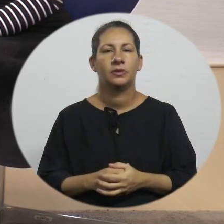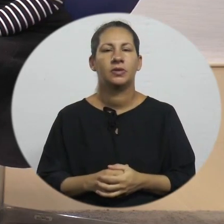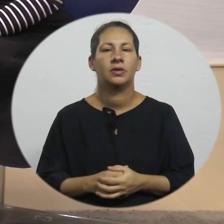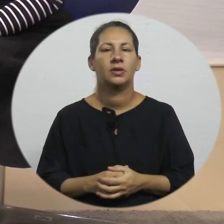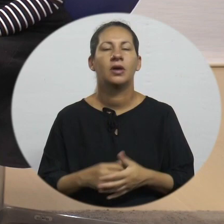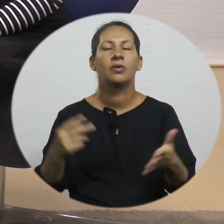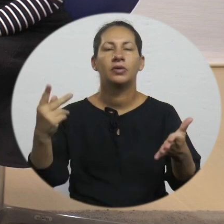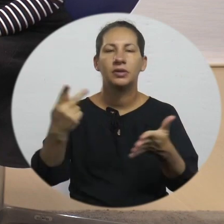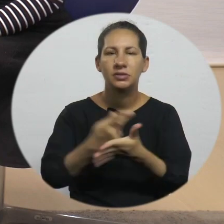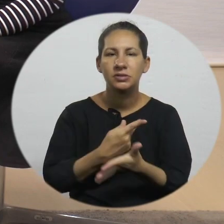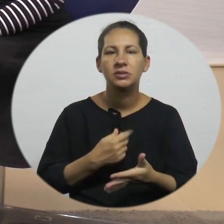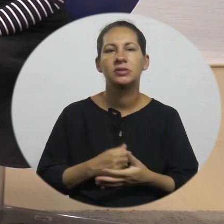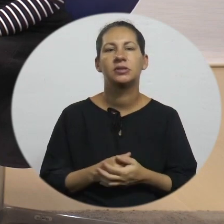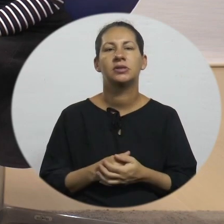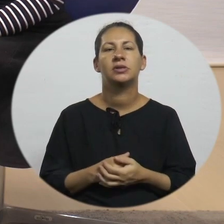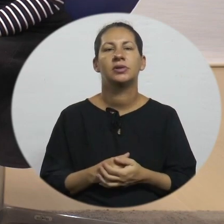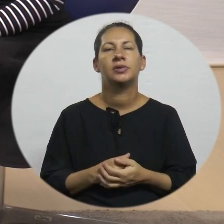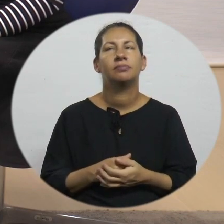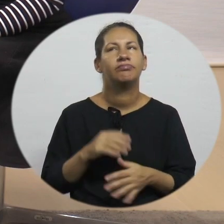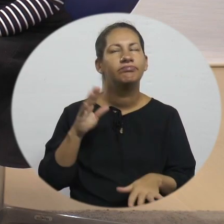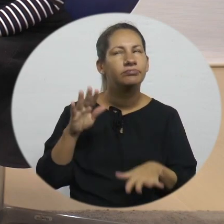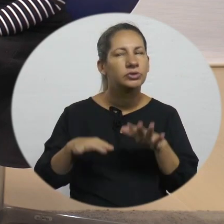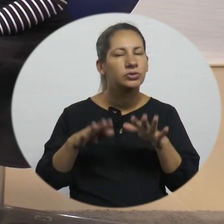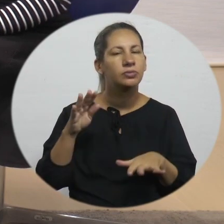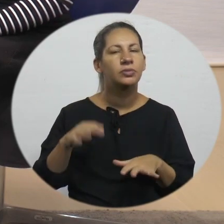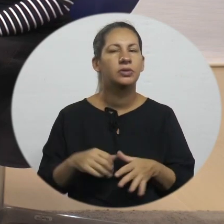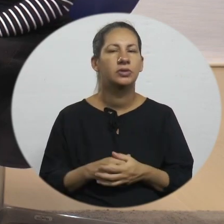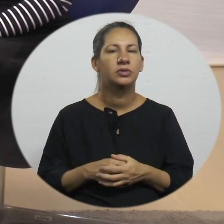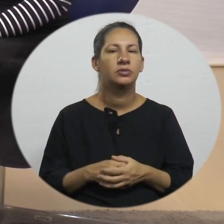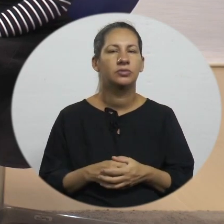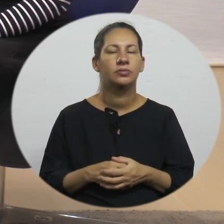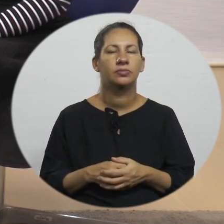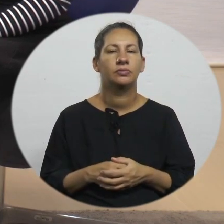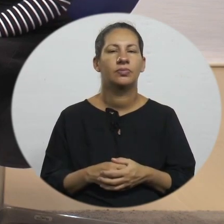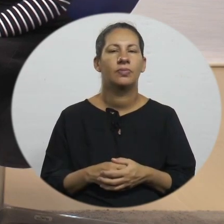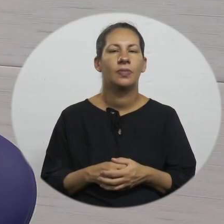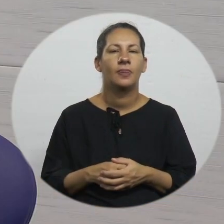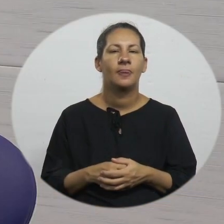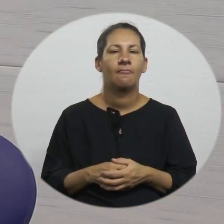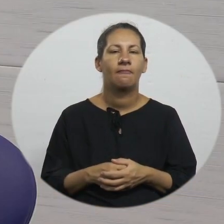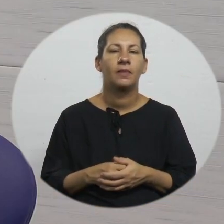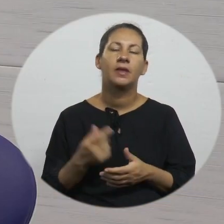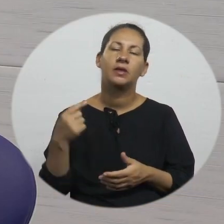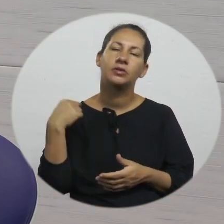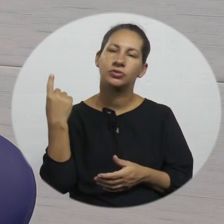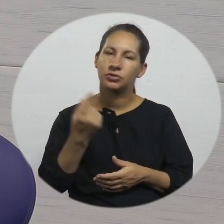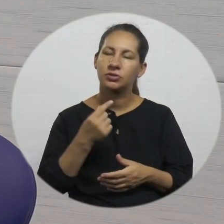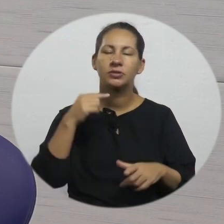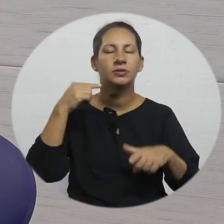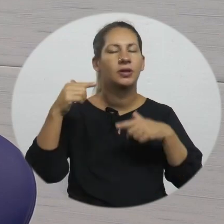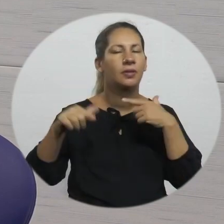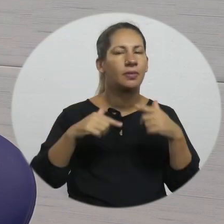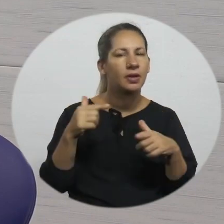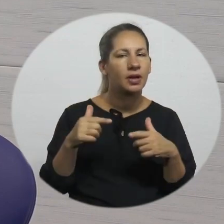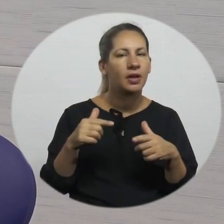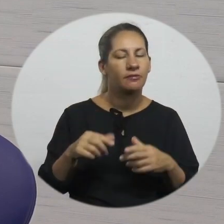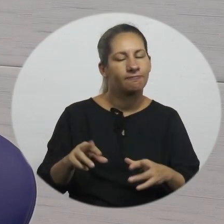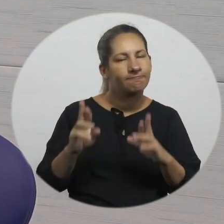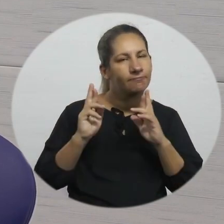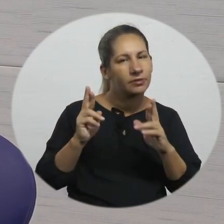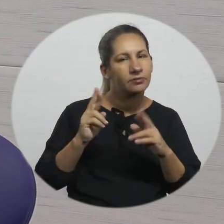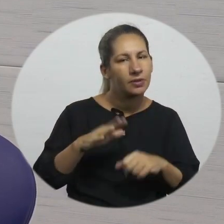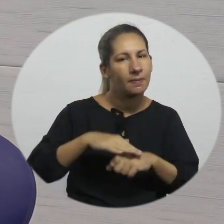Isso deverá acontecer por volta do início de maio. E a gente está trabalhando numa perspectiva